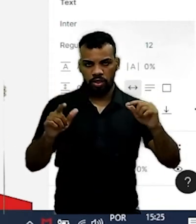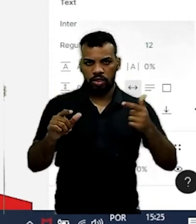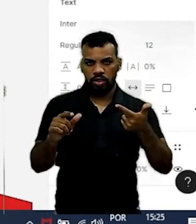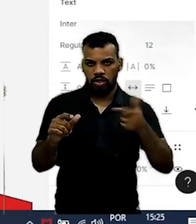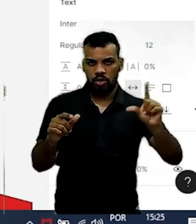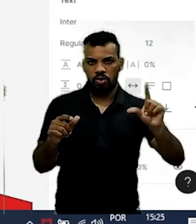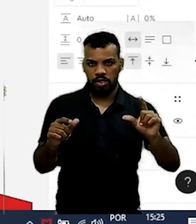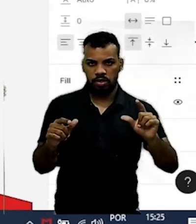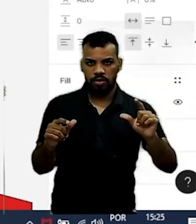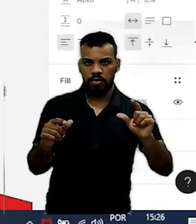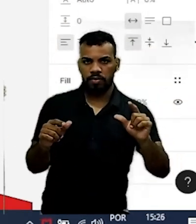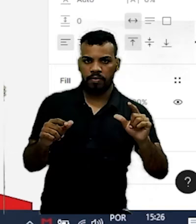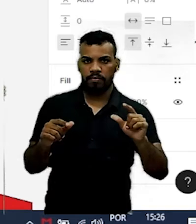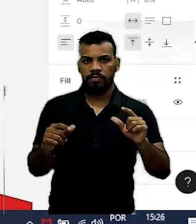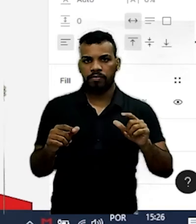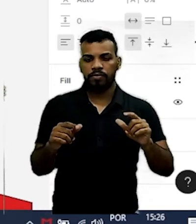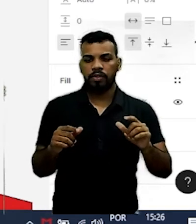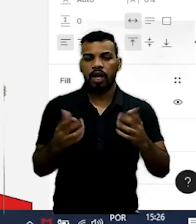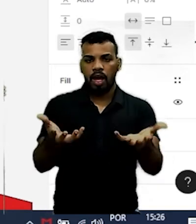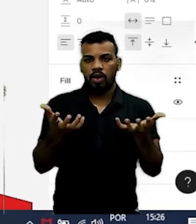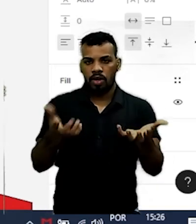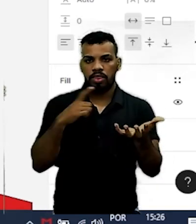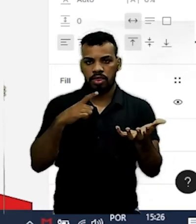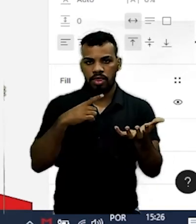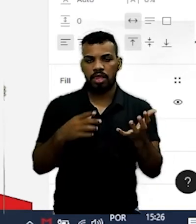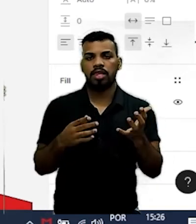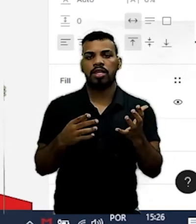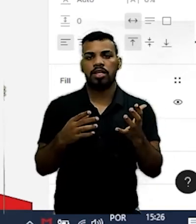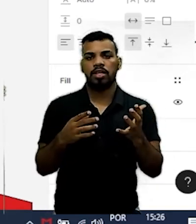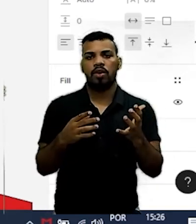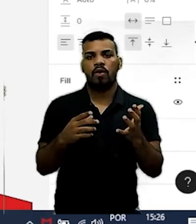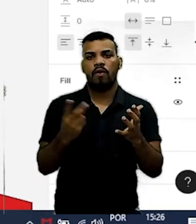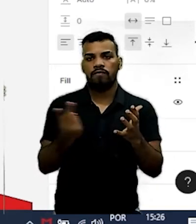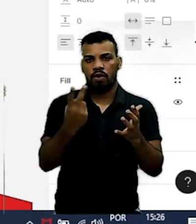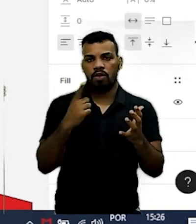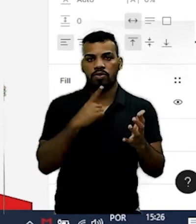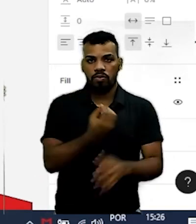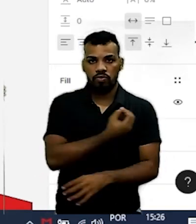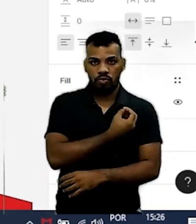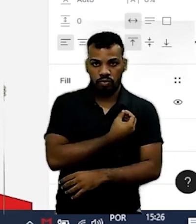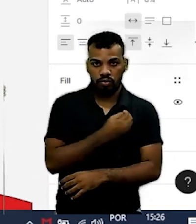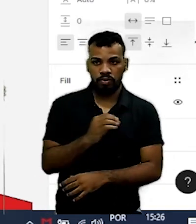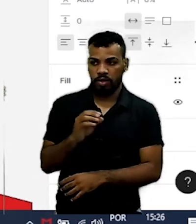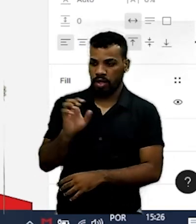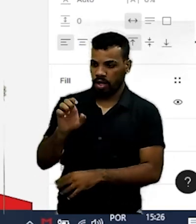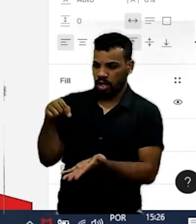design, aqui em text, por padrão vai vir a fonte Inter,